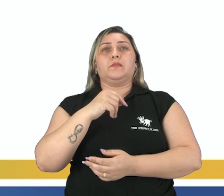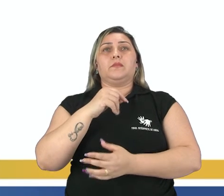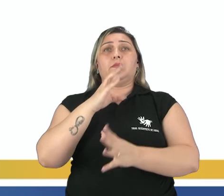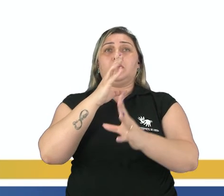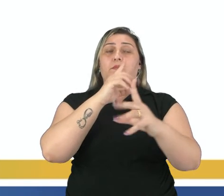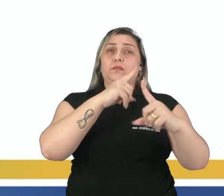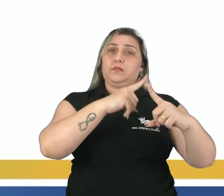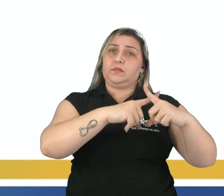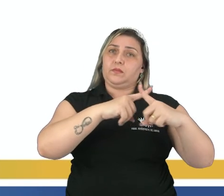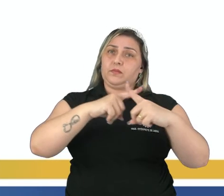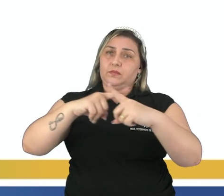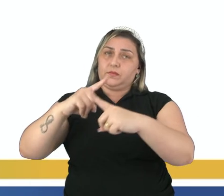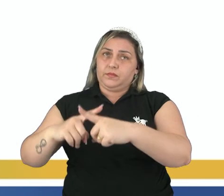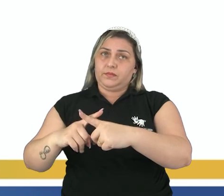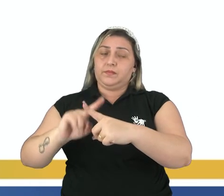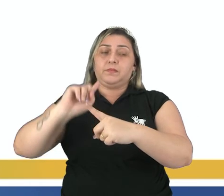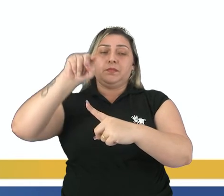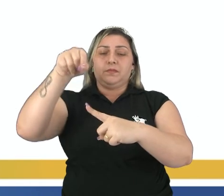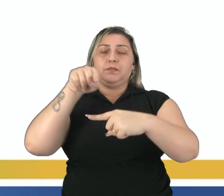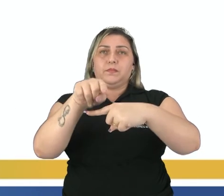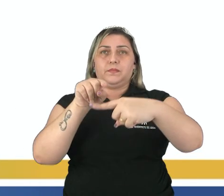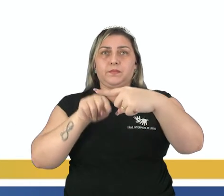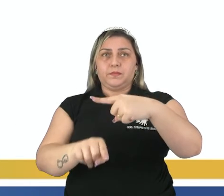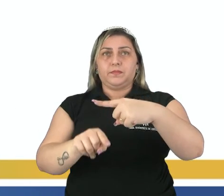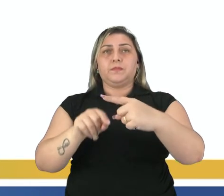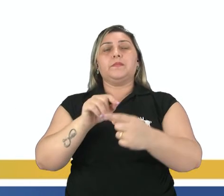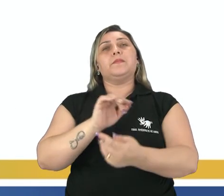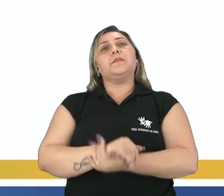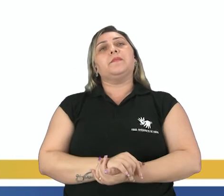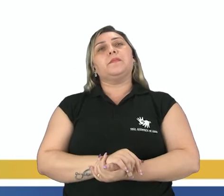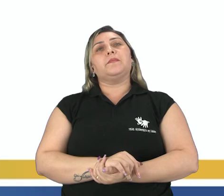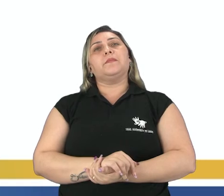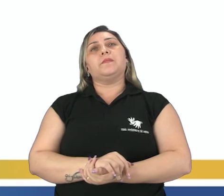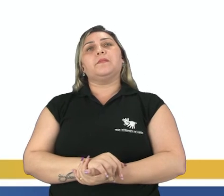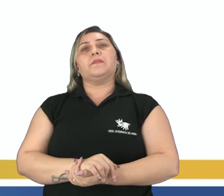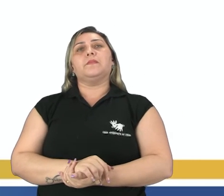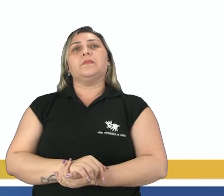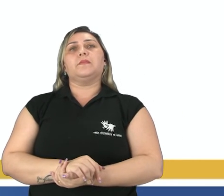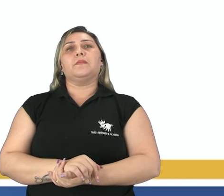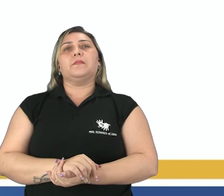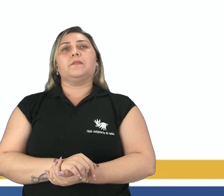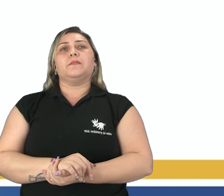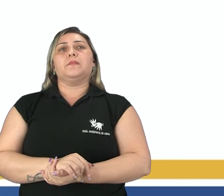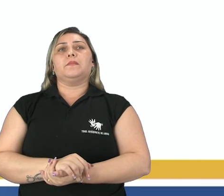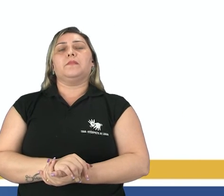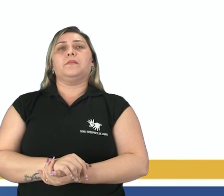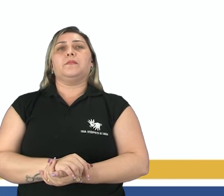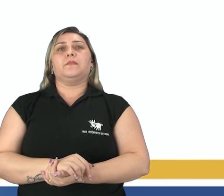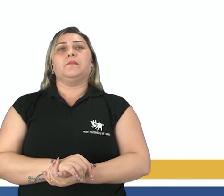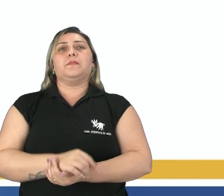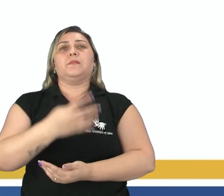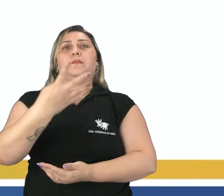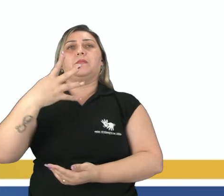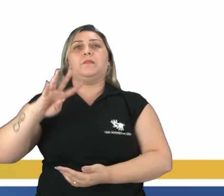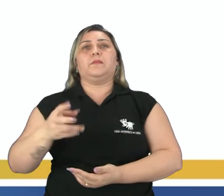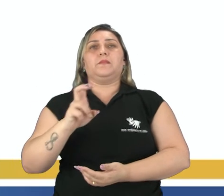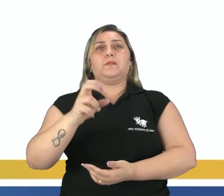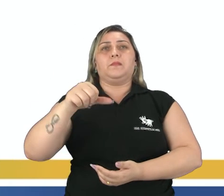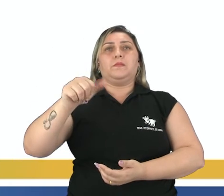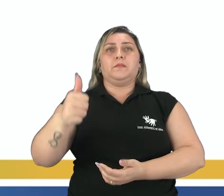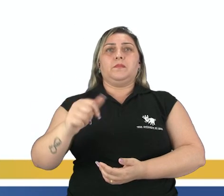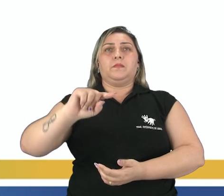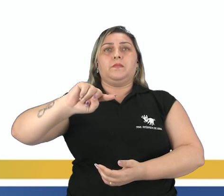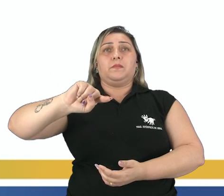fazer todas as multiplicações e extrair a potência. E aí nós vamos ter o seguinte valor,